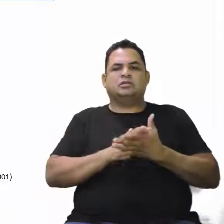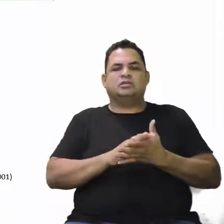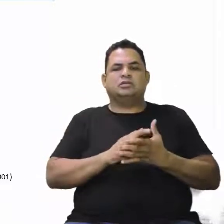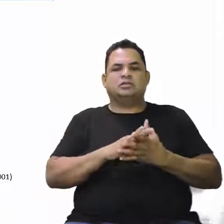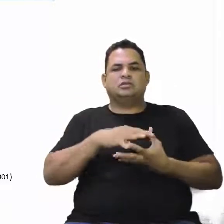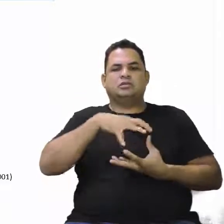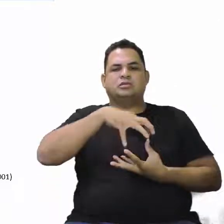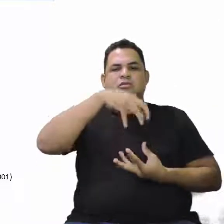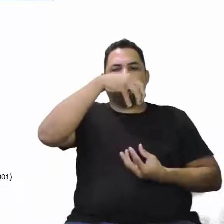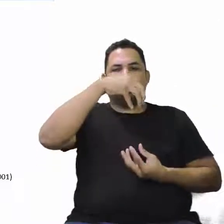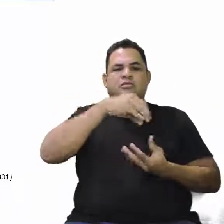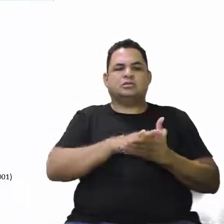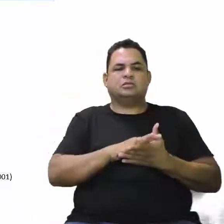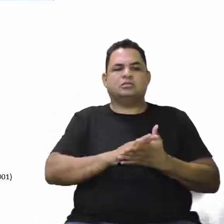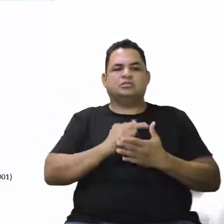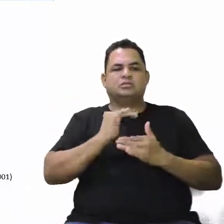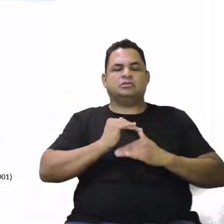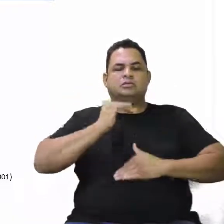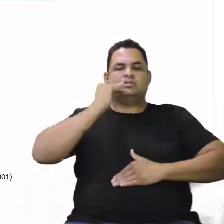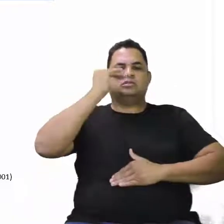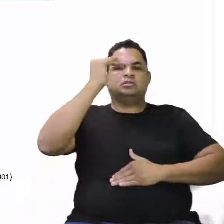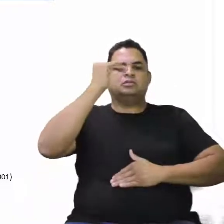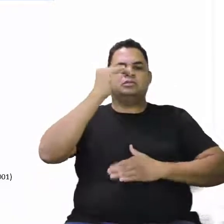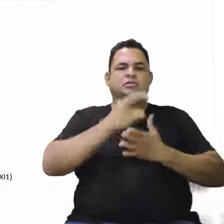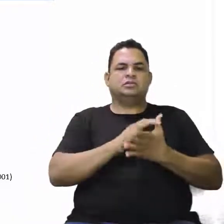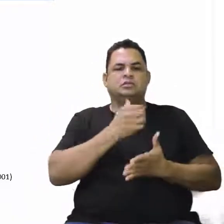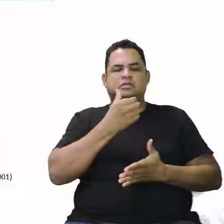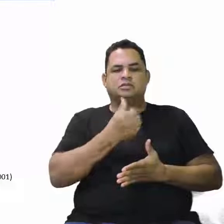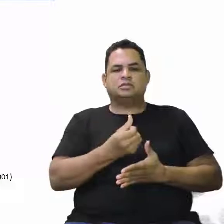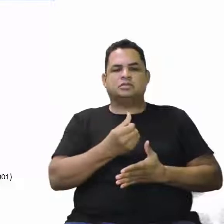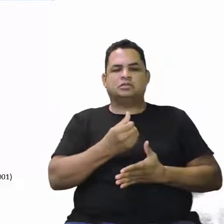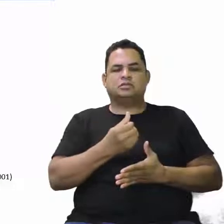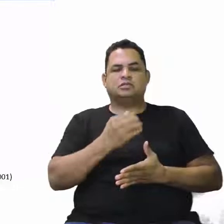idosos acima de 60 anos.